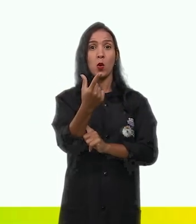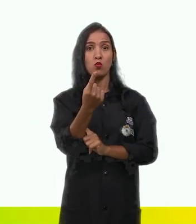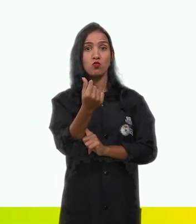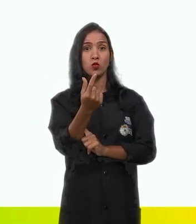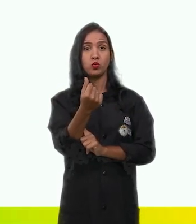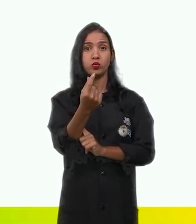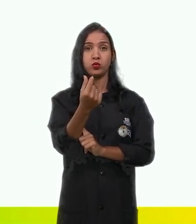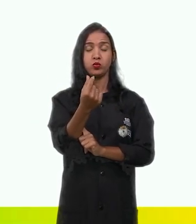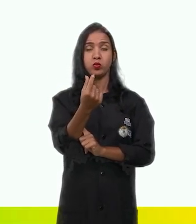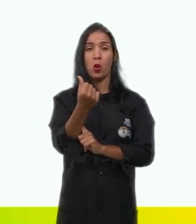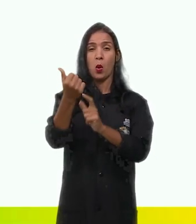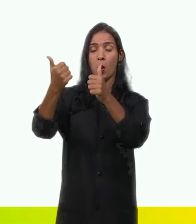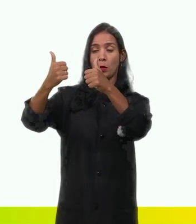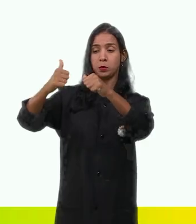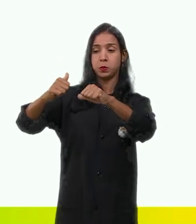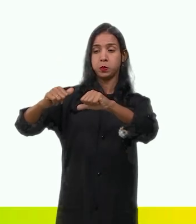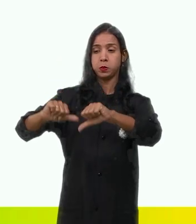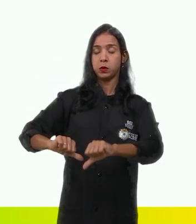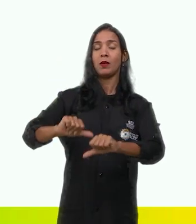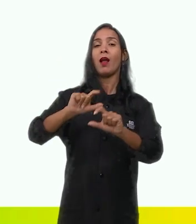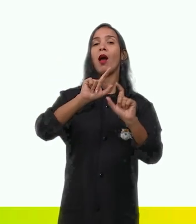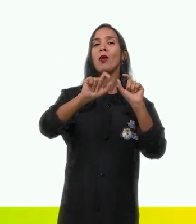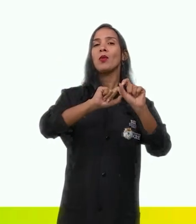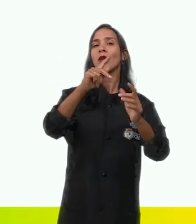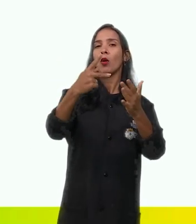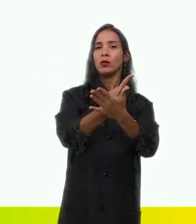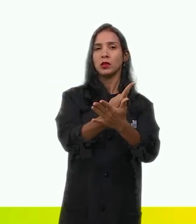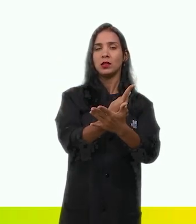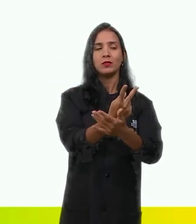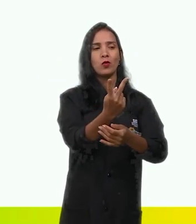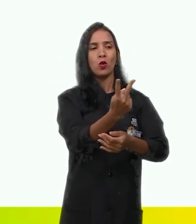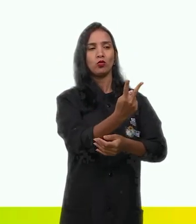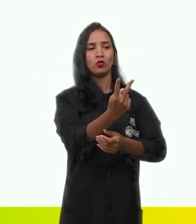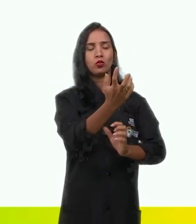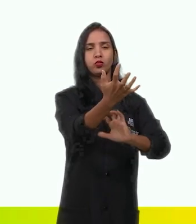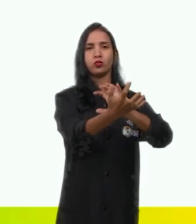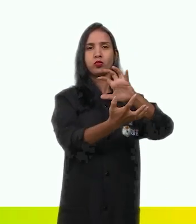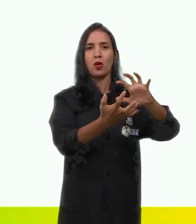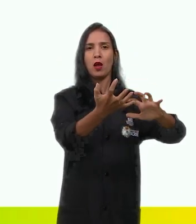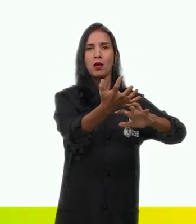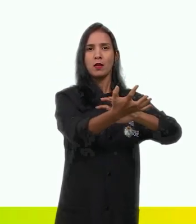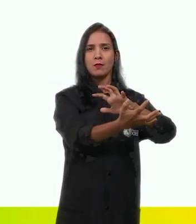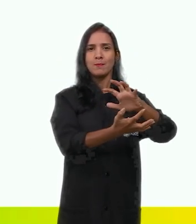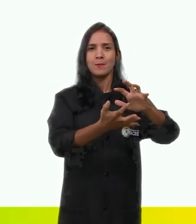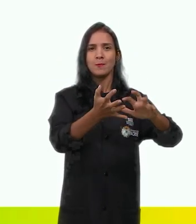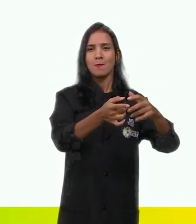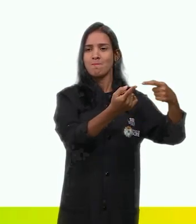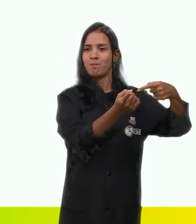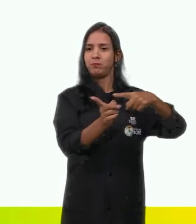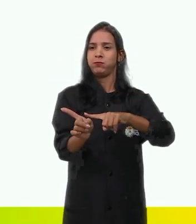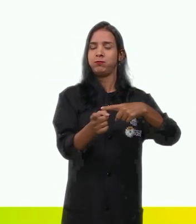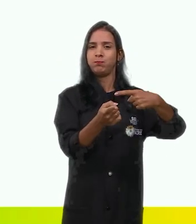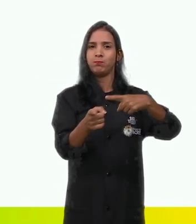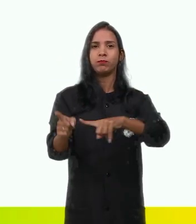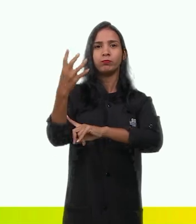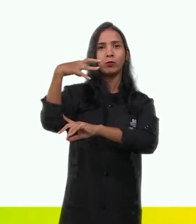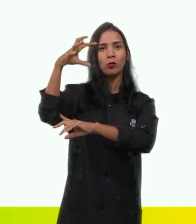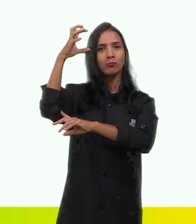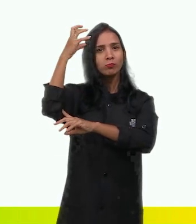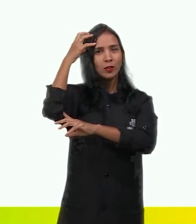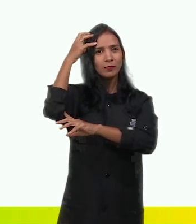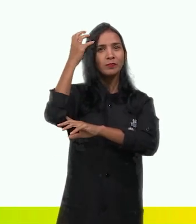país. Até que nós vamos ter duas revoluções que bradam aí em